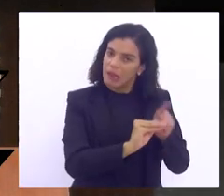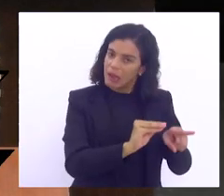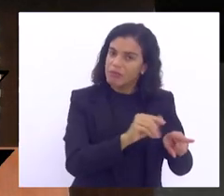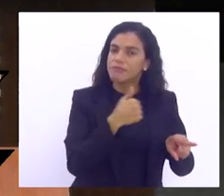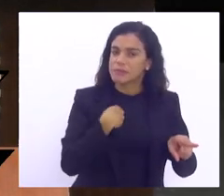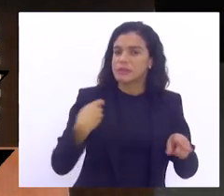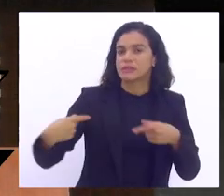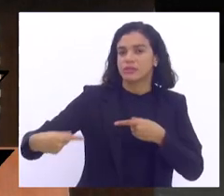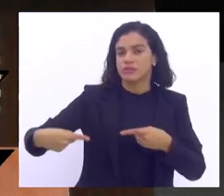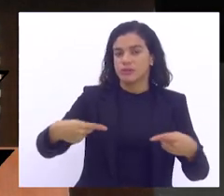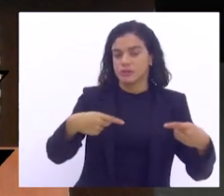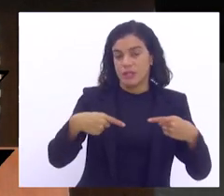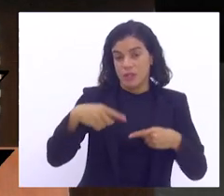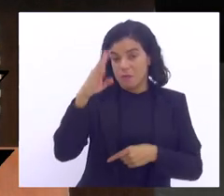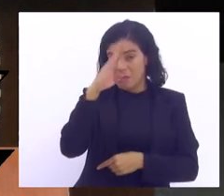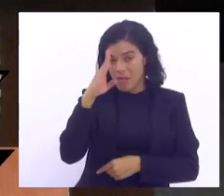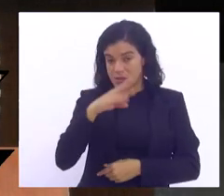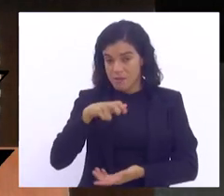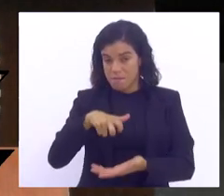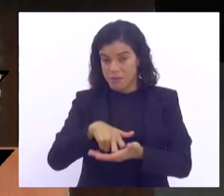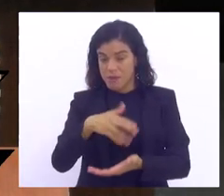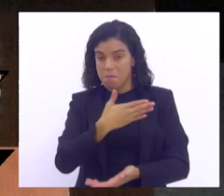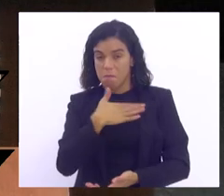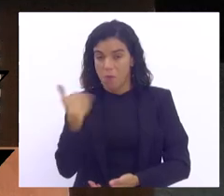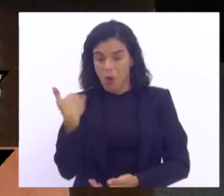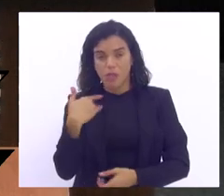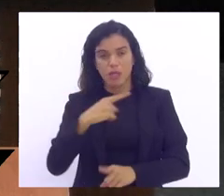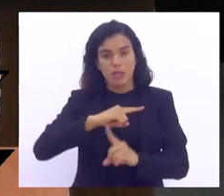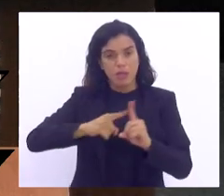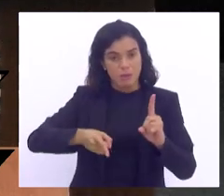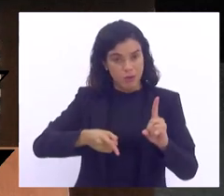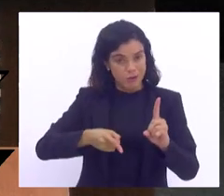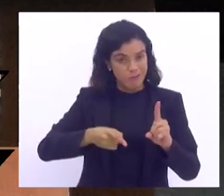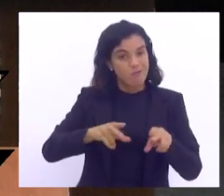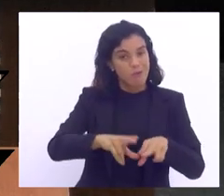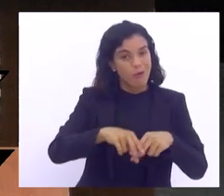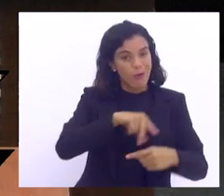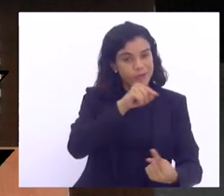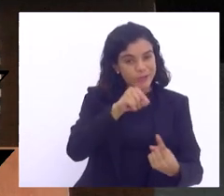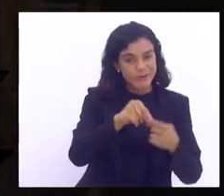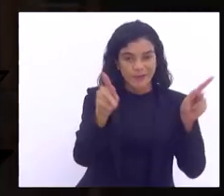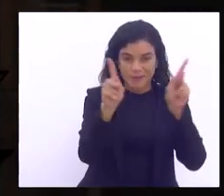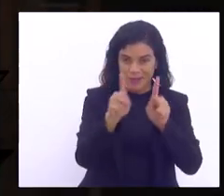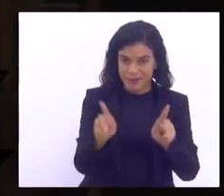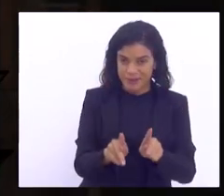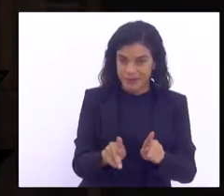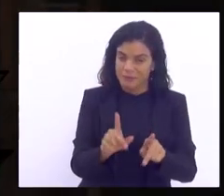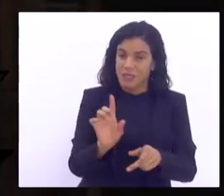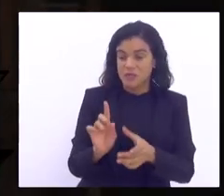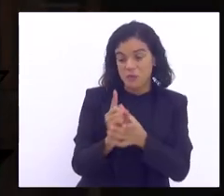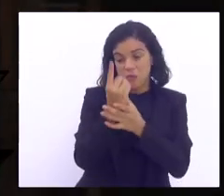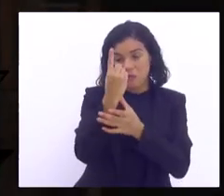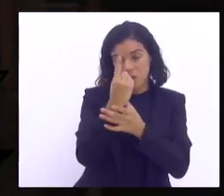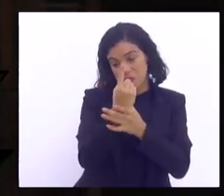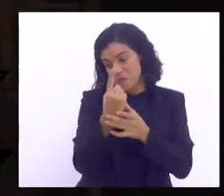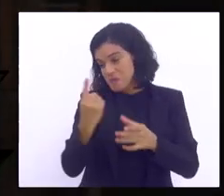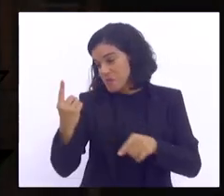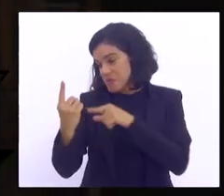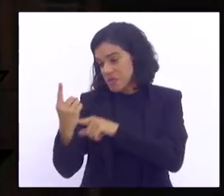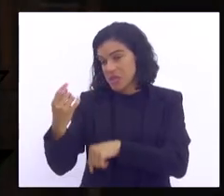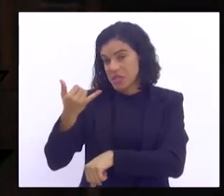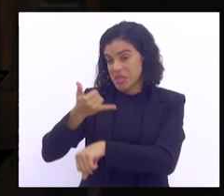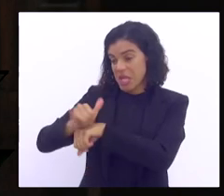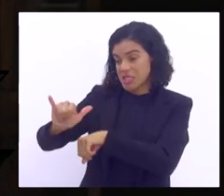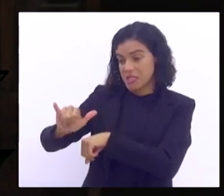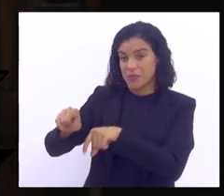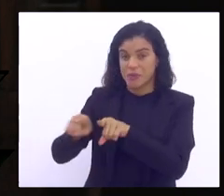No Brasil, a pena de morte é proibida em tempos de paz. A única exceção é em tempo de traição, tempo